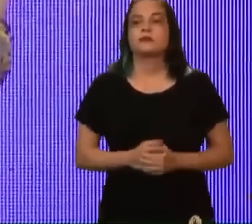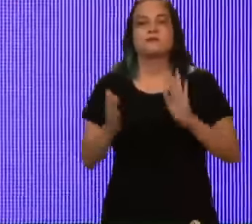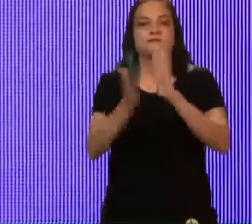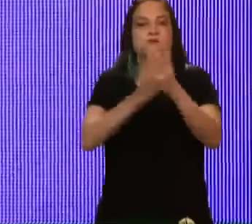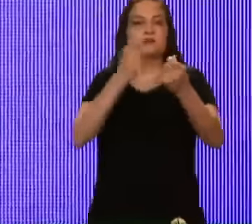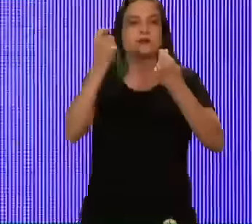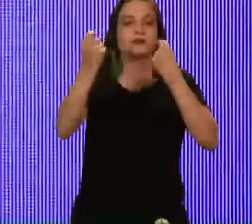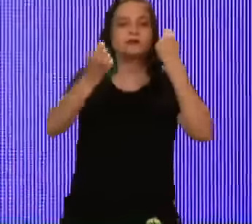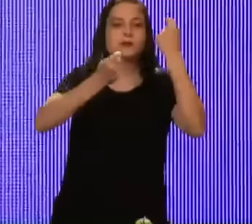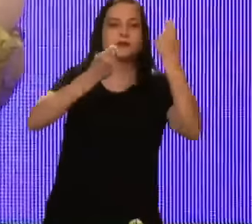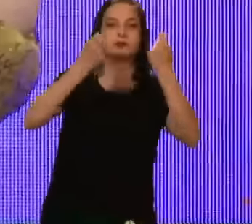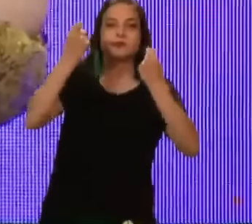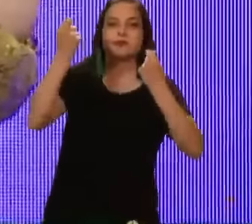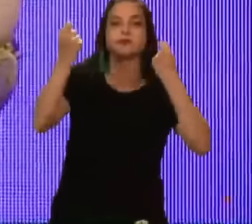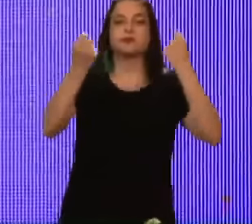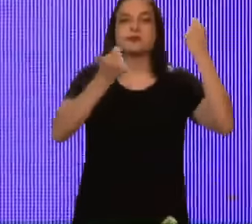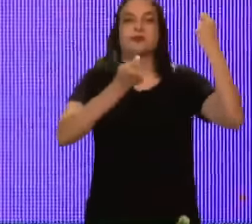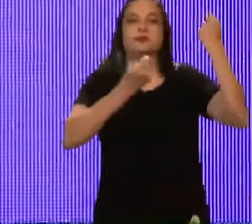Aleluia.